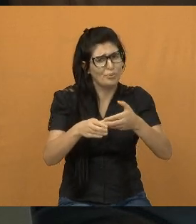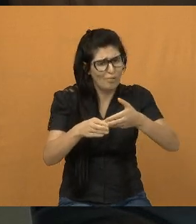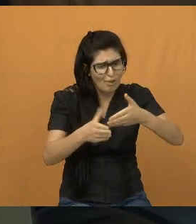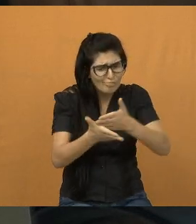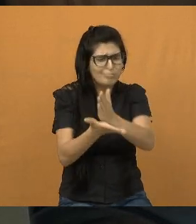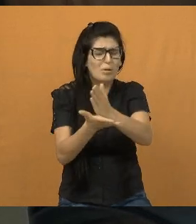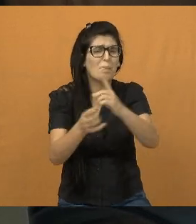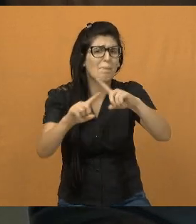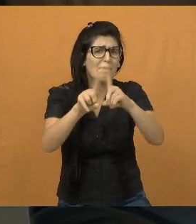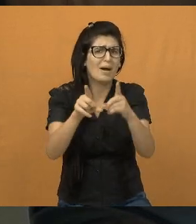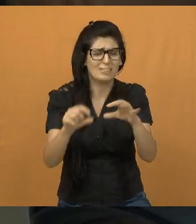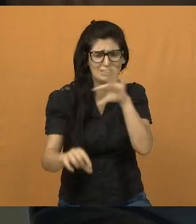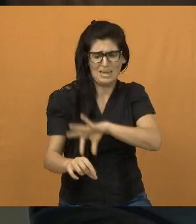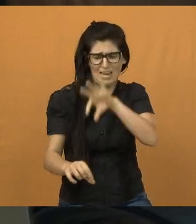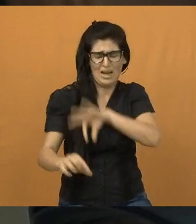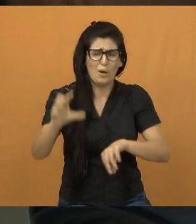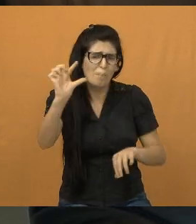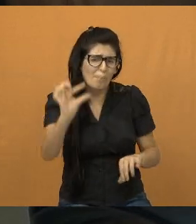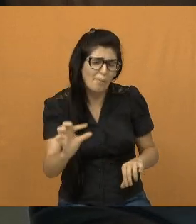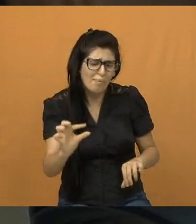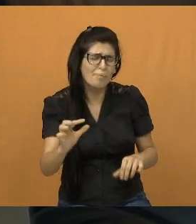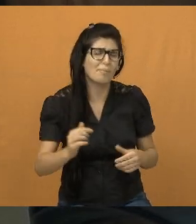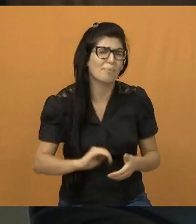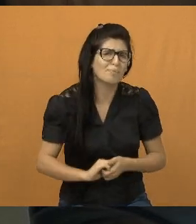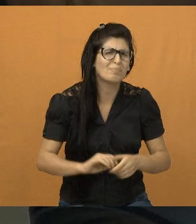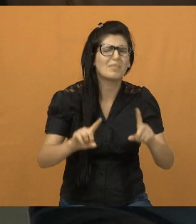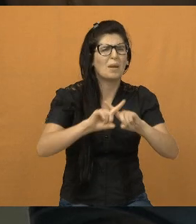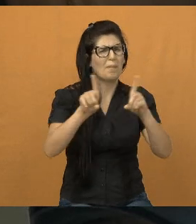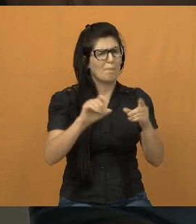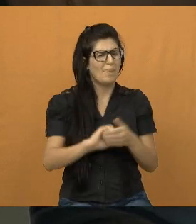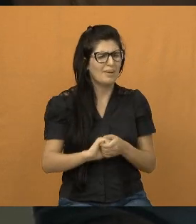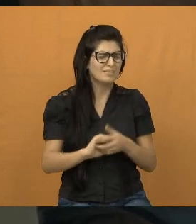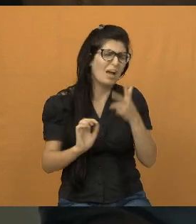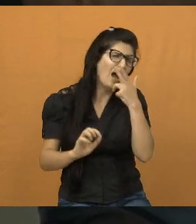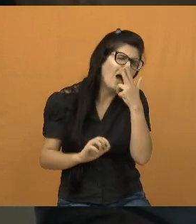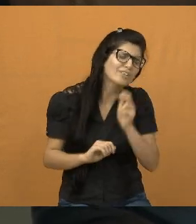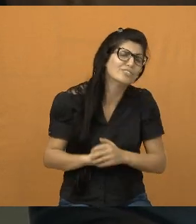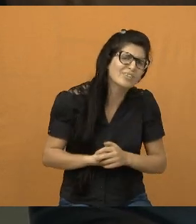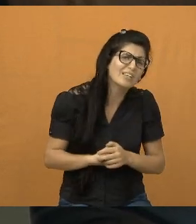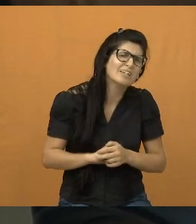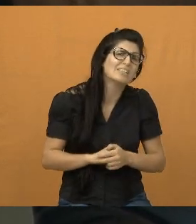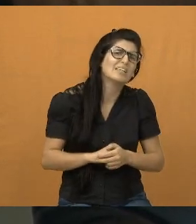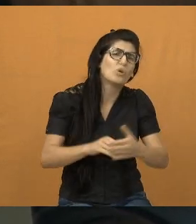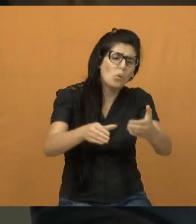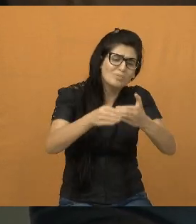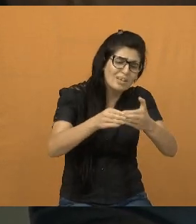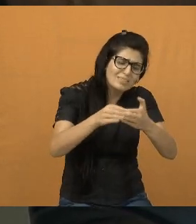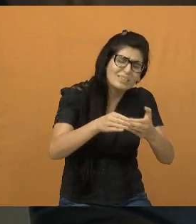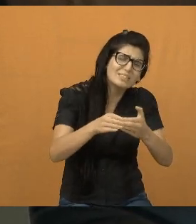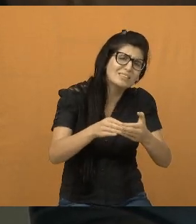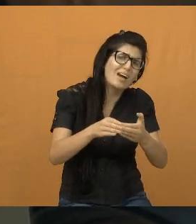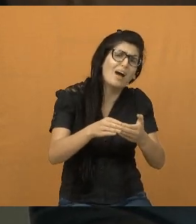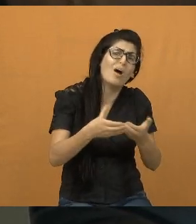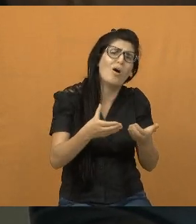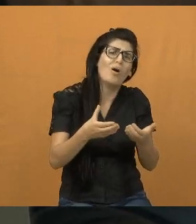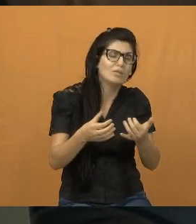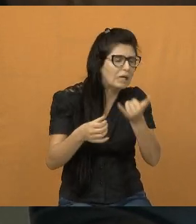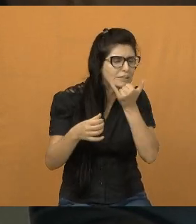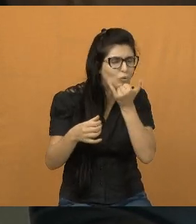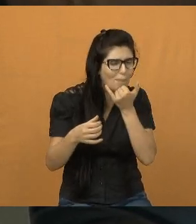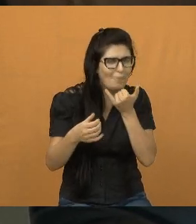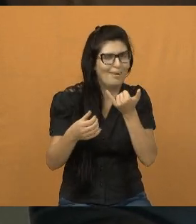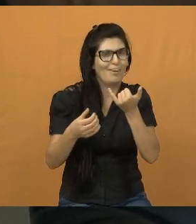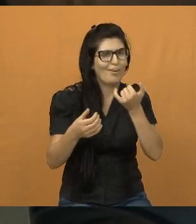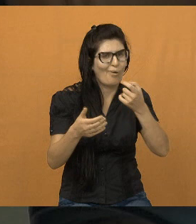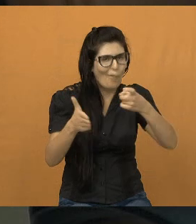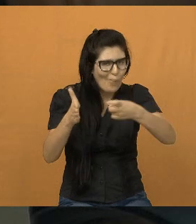baixa, né? Mas existe assim uma expectativa de contratar de uma outra forma, para sanar essa